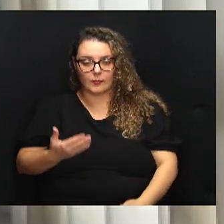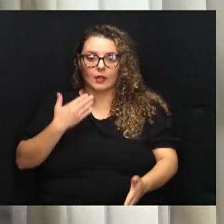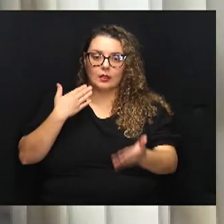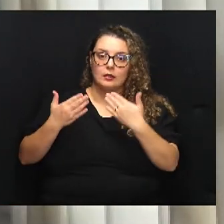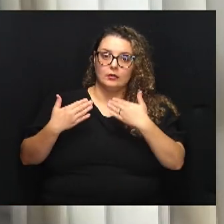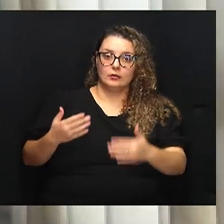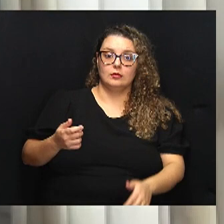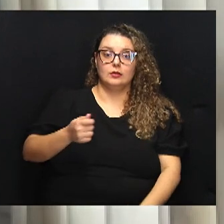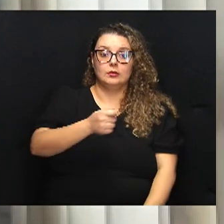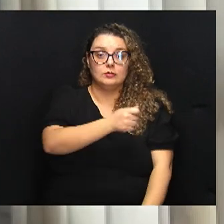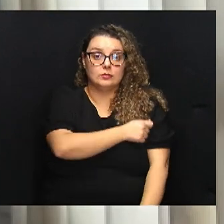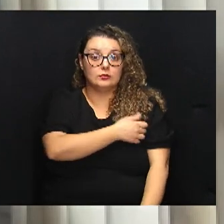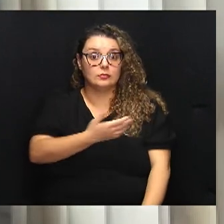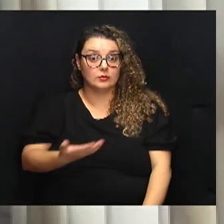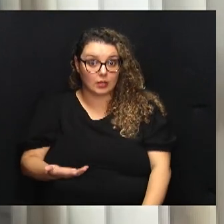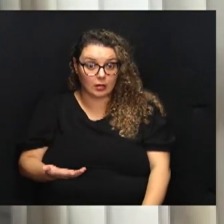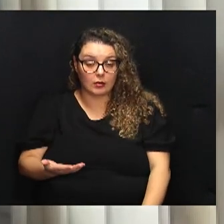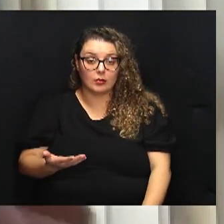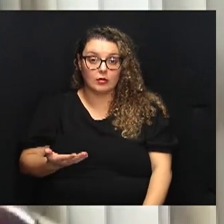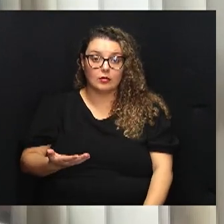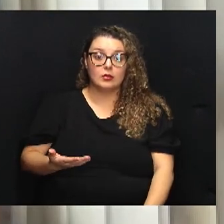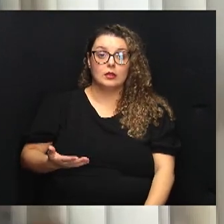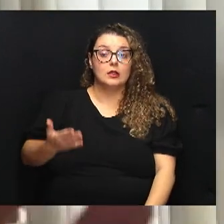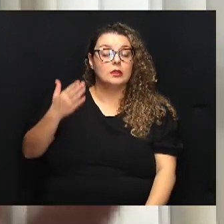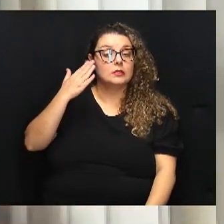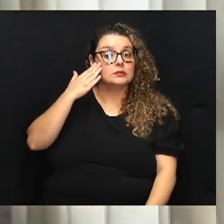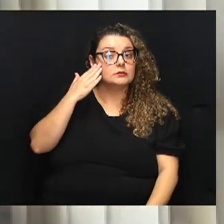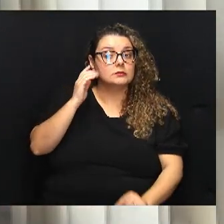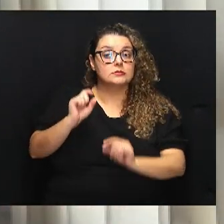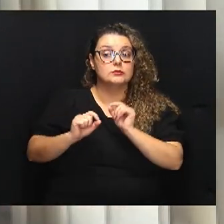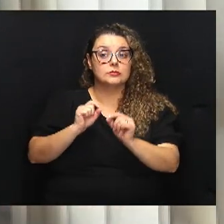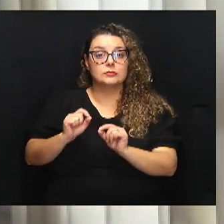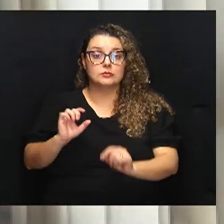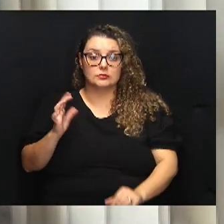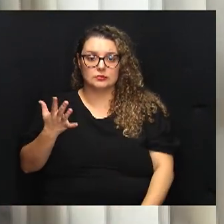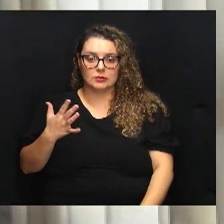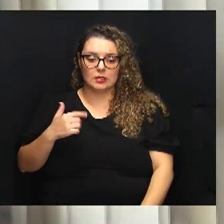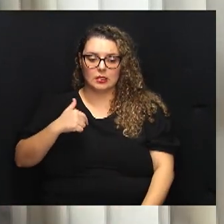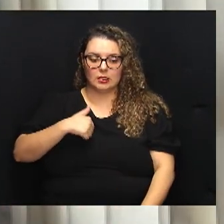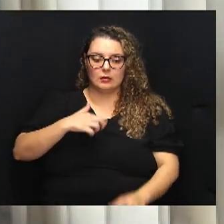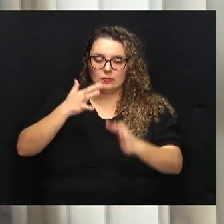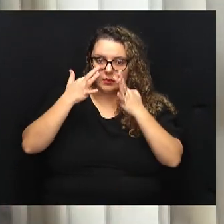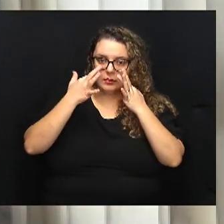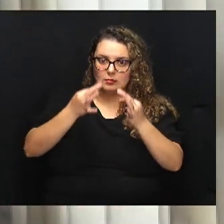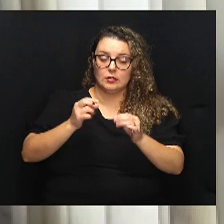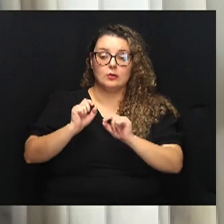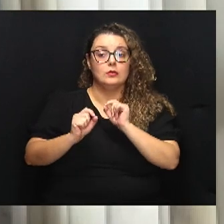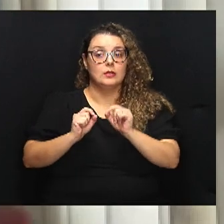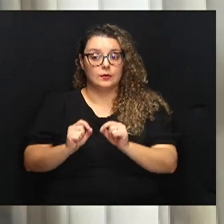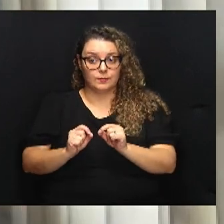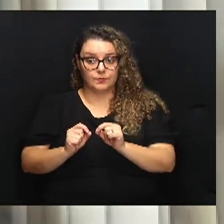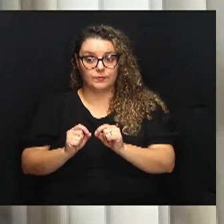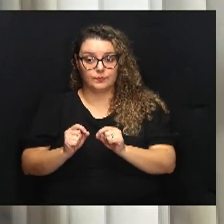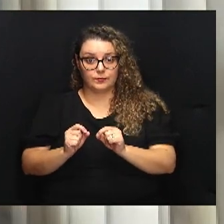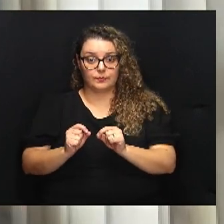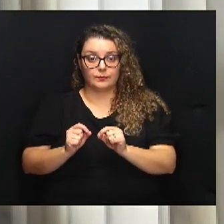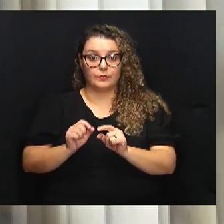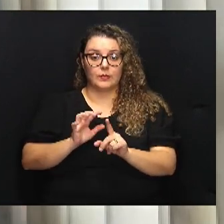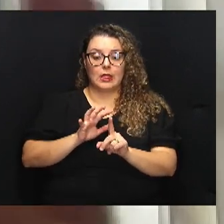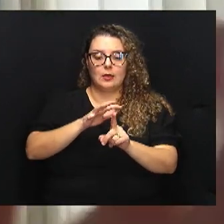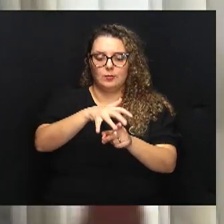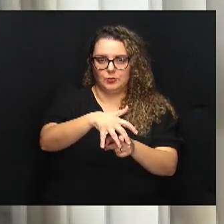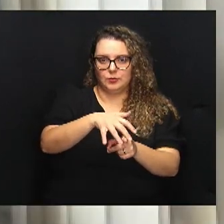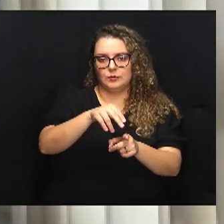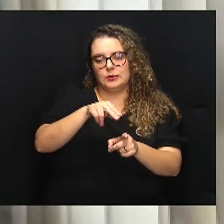aluno, entendendo o que está acontecendo. Eu chamo a atenção, Gabriel, de que o bullying, ele